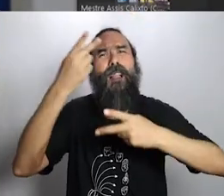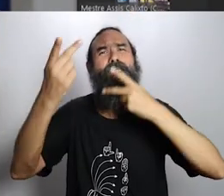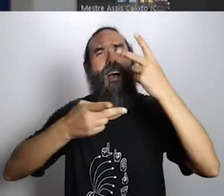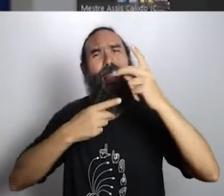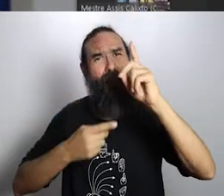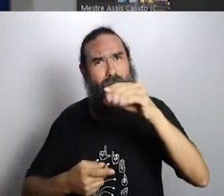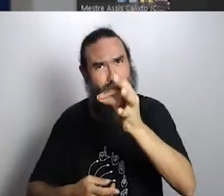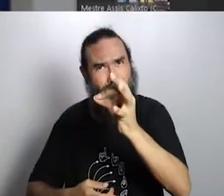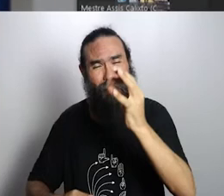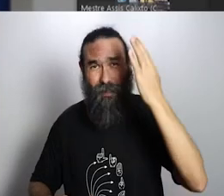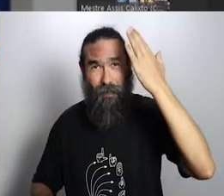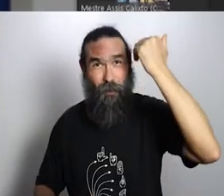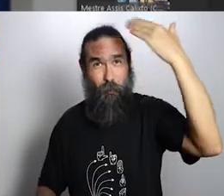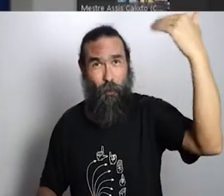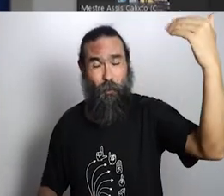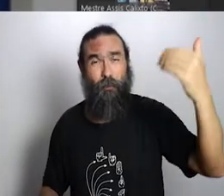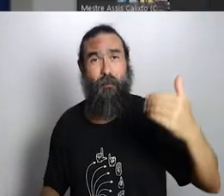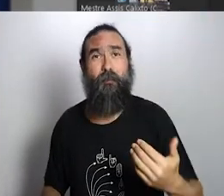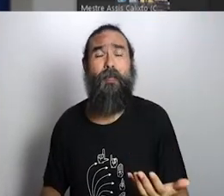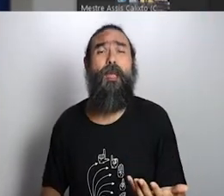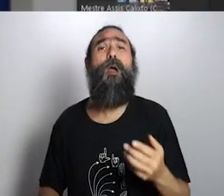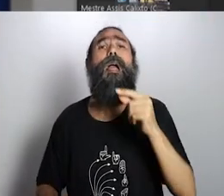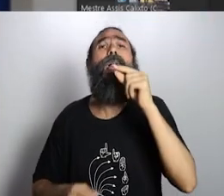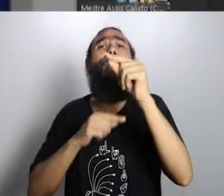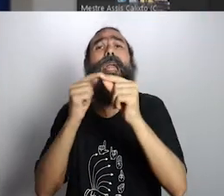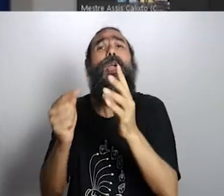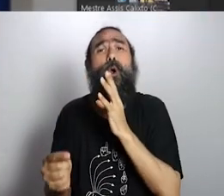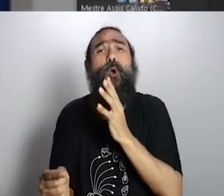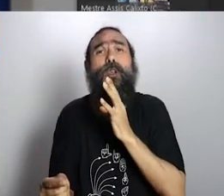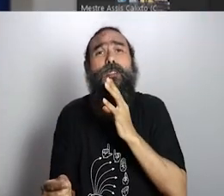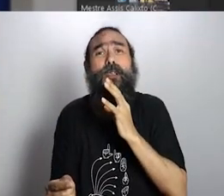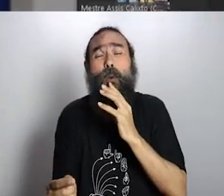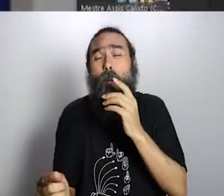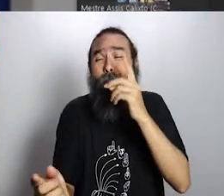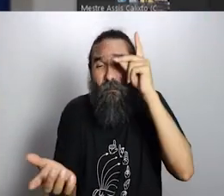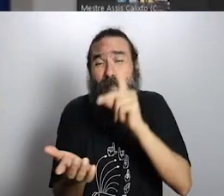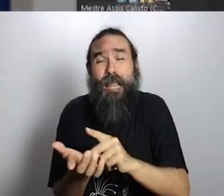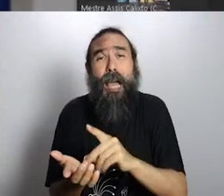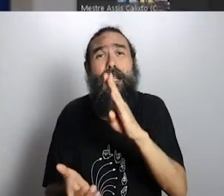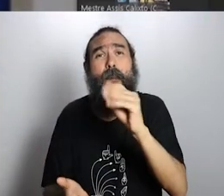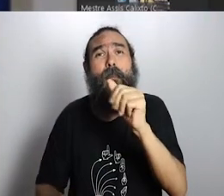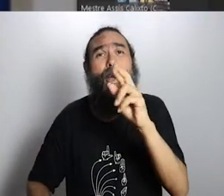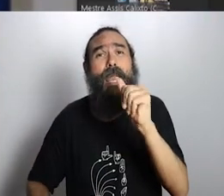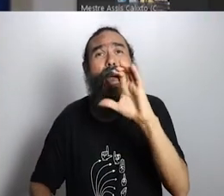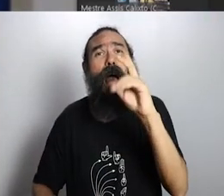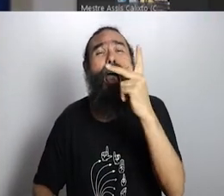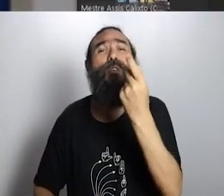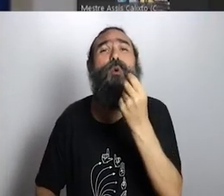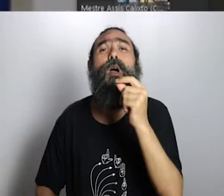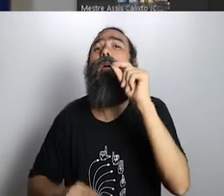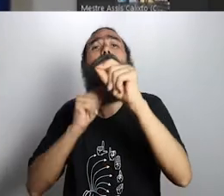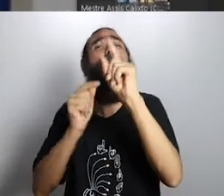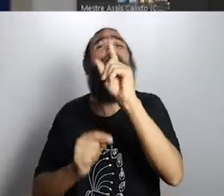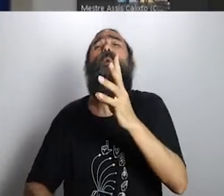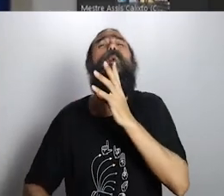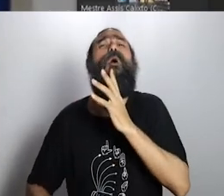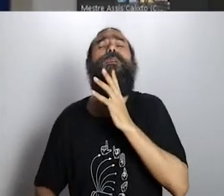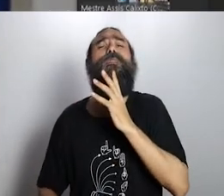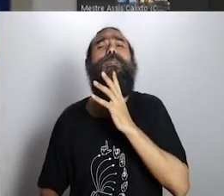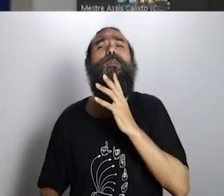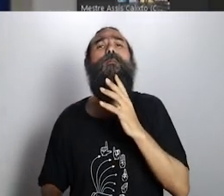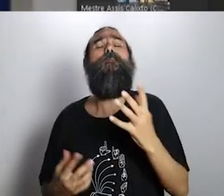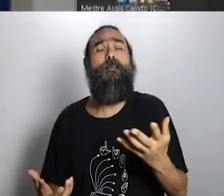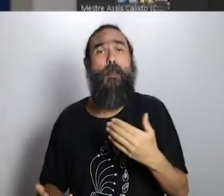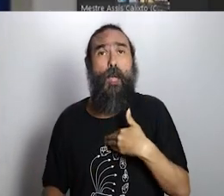coisa é ouvir falar de quem conheceu de perto e de quem não conheceu. Se você pudesse descrever agora